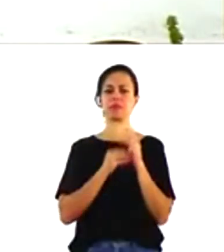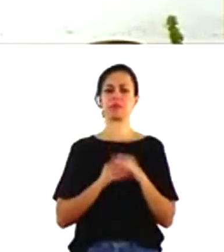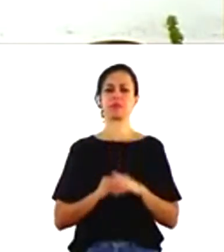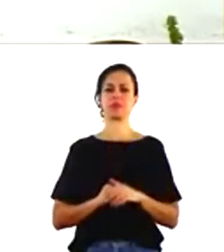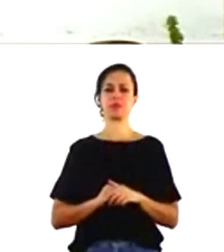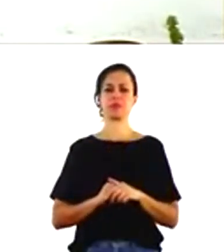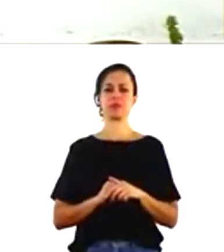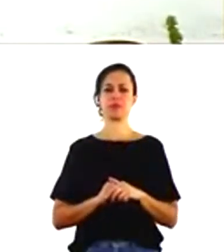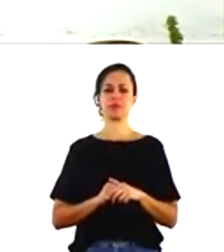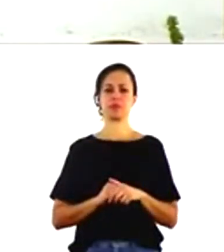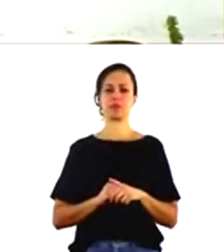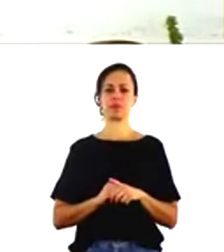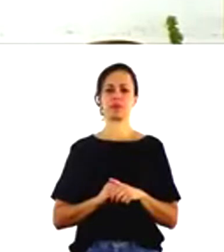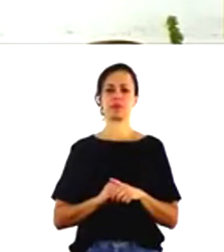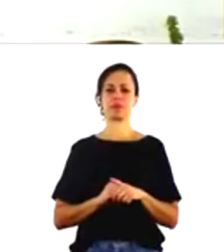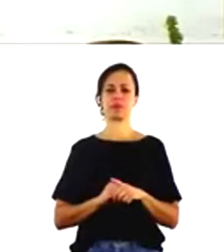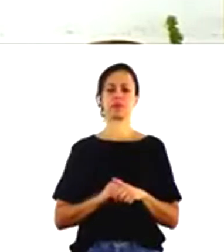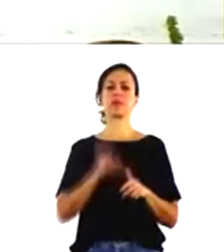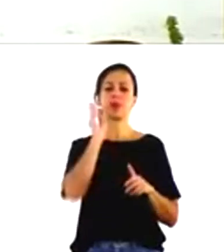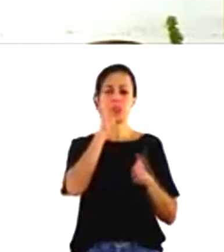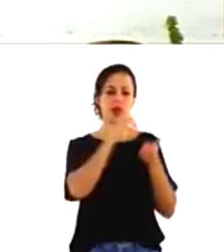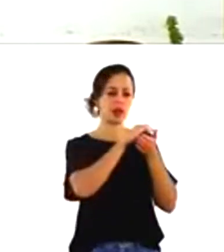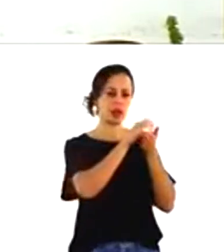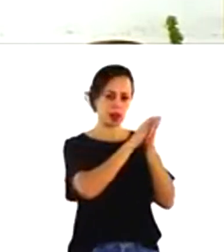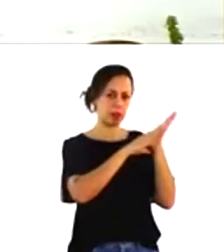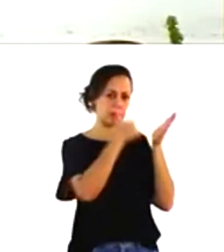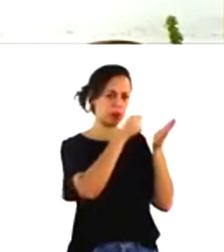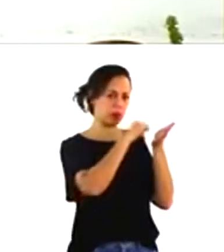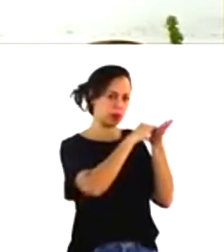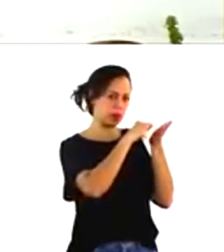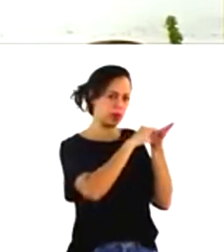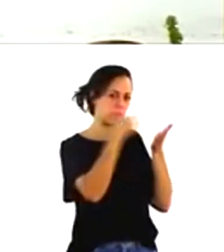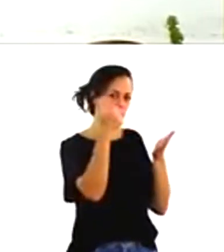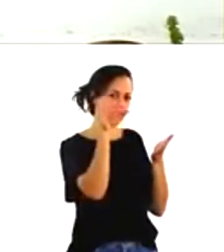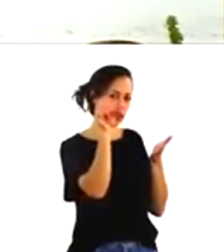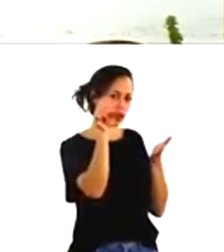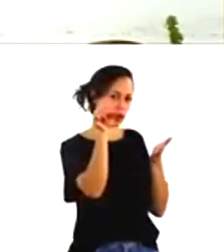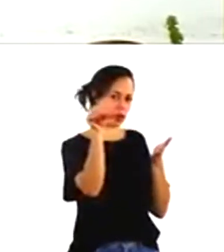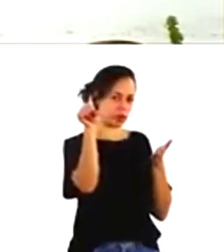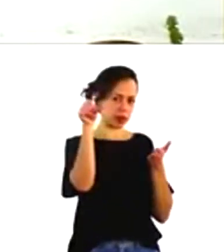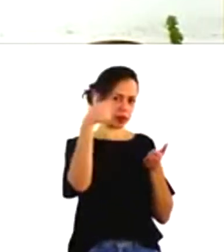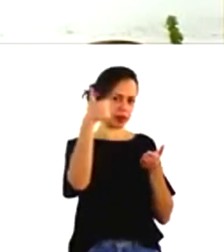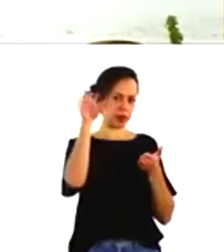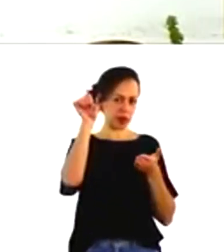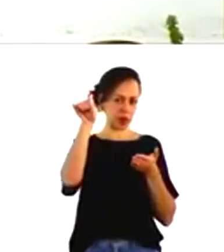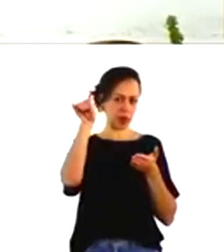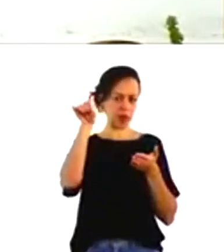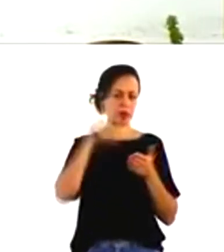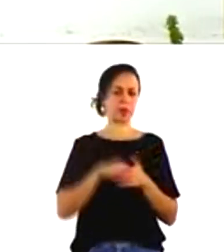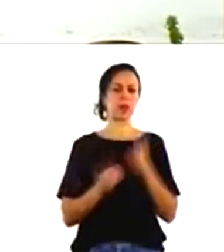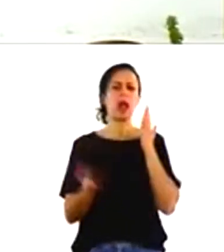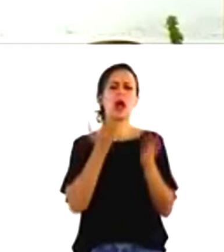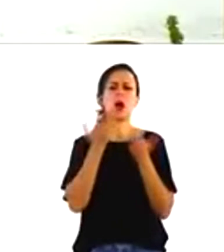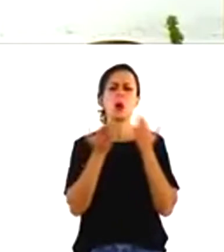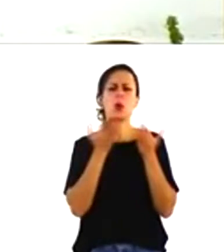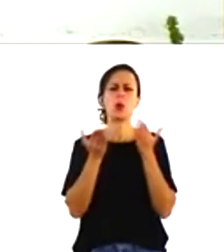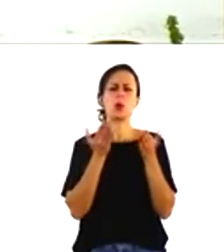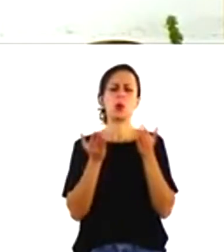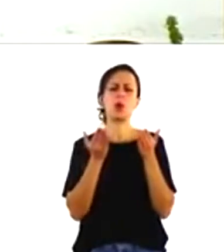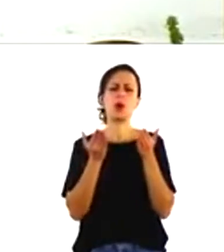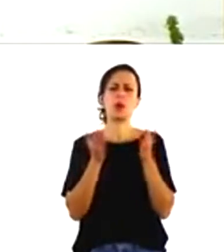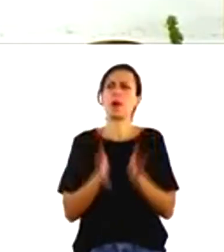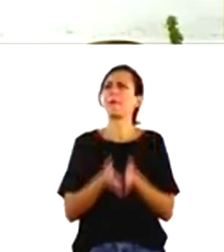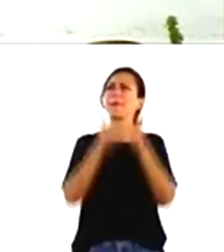olha o versículo 19. E qual é a suprema grandeza do seu